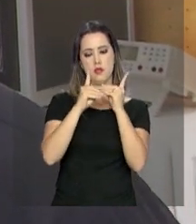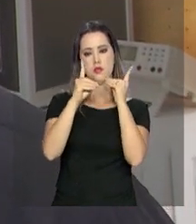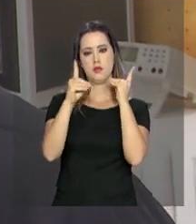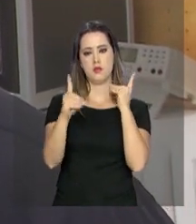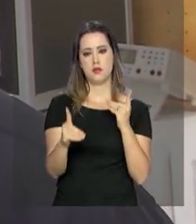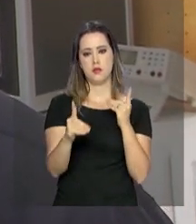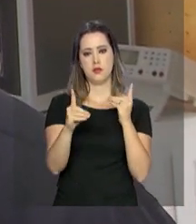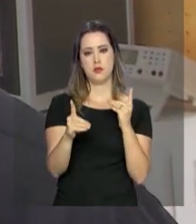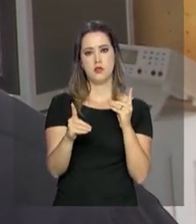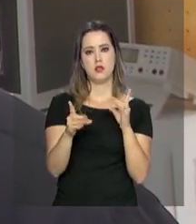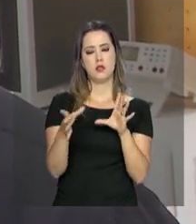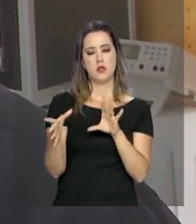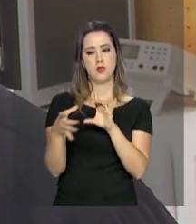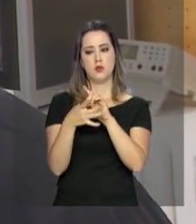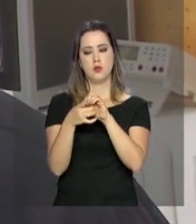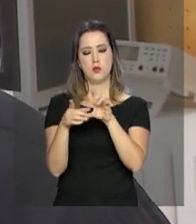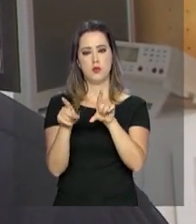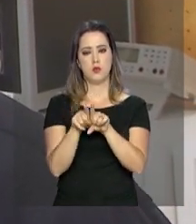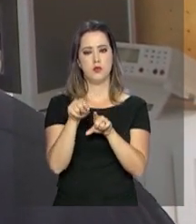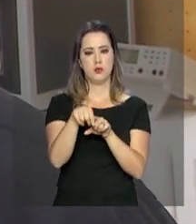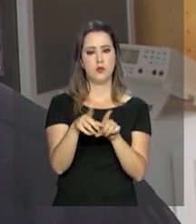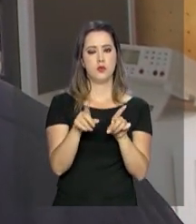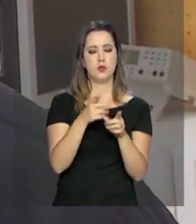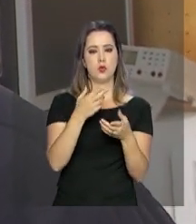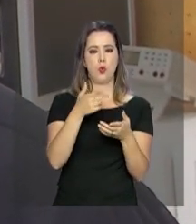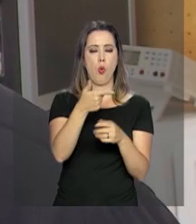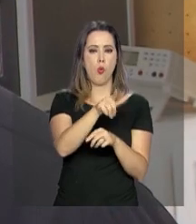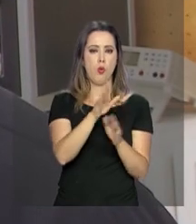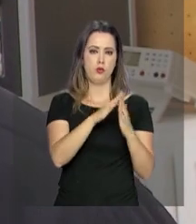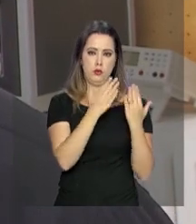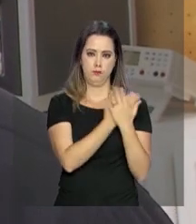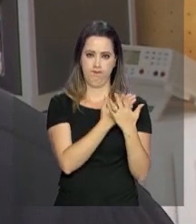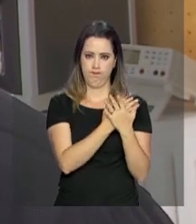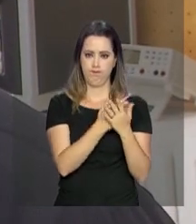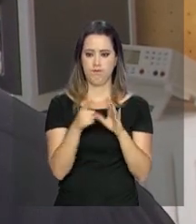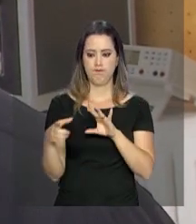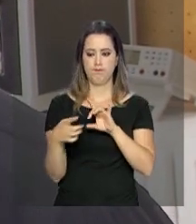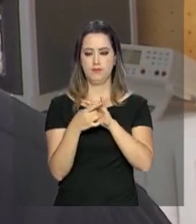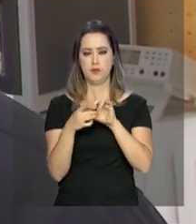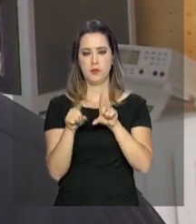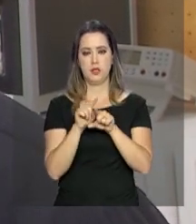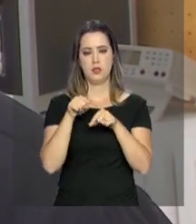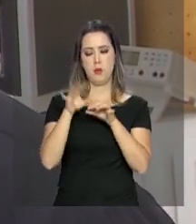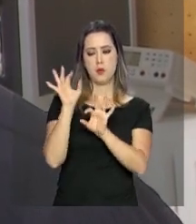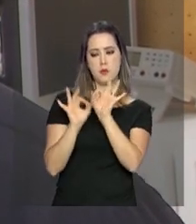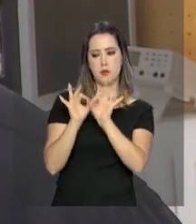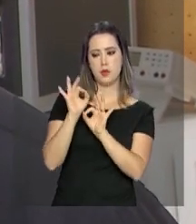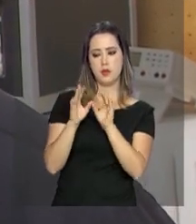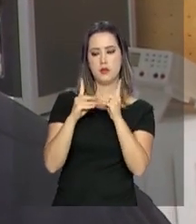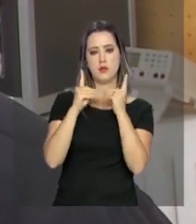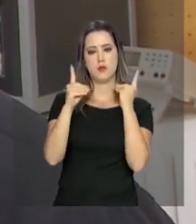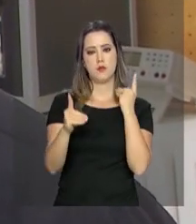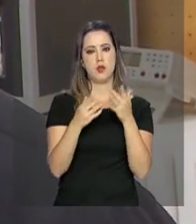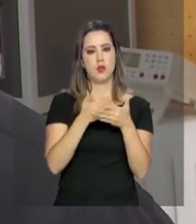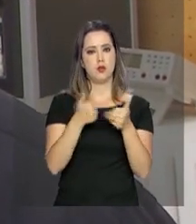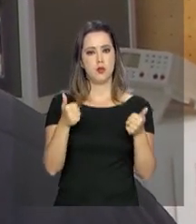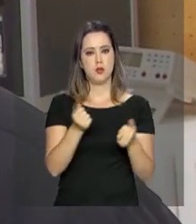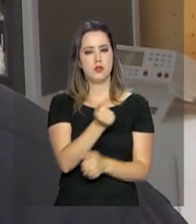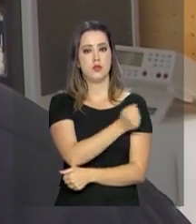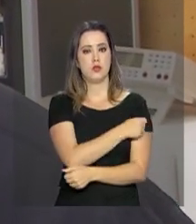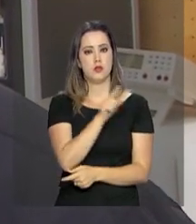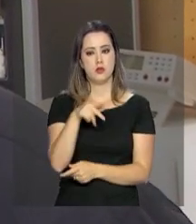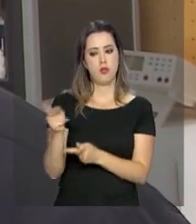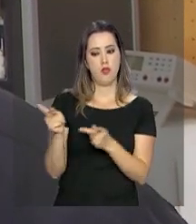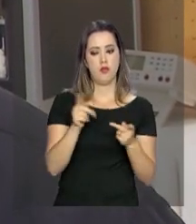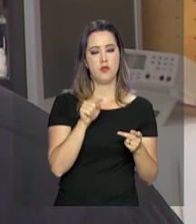das instituições parceiras do do haka tranque após esse preparatório do ensino à distância os melhores alunos eles são convidados